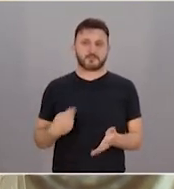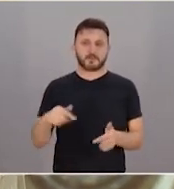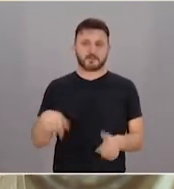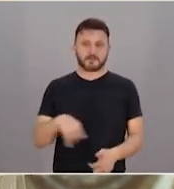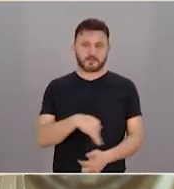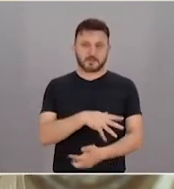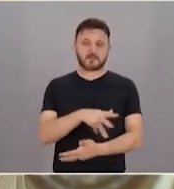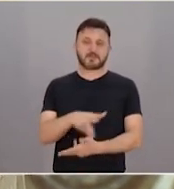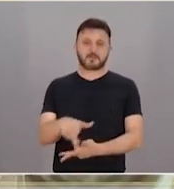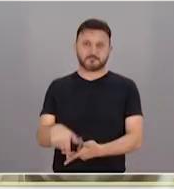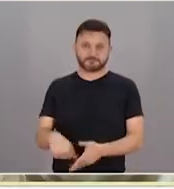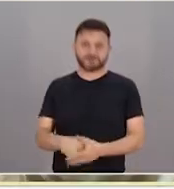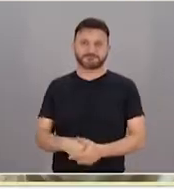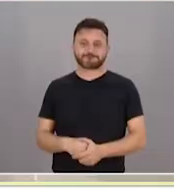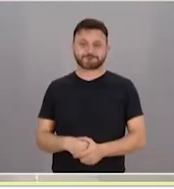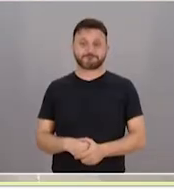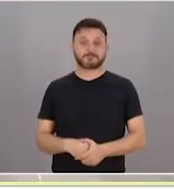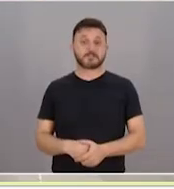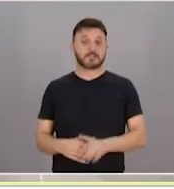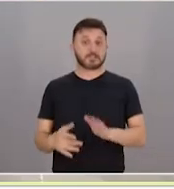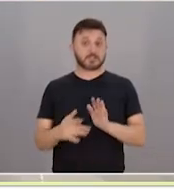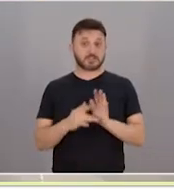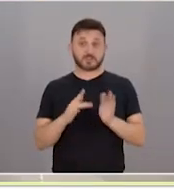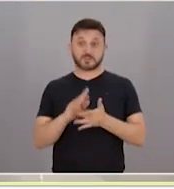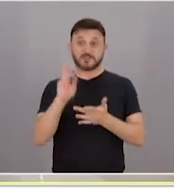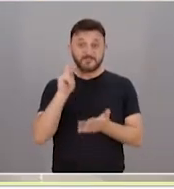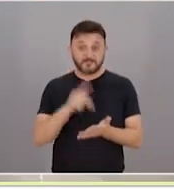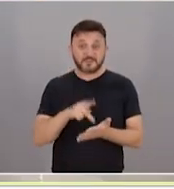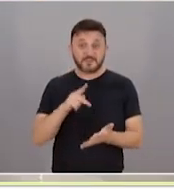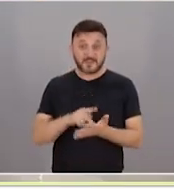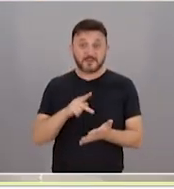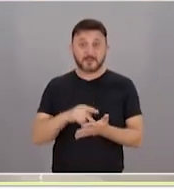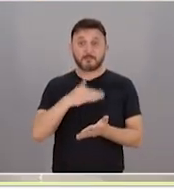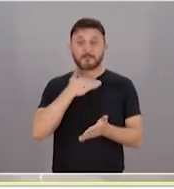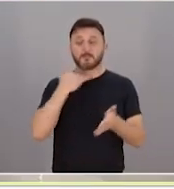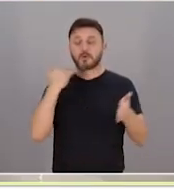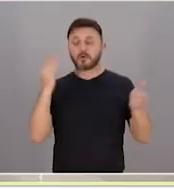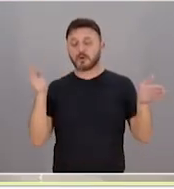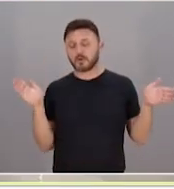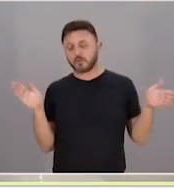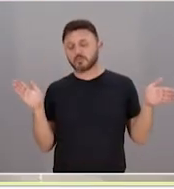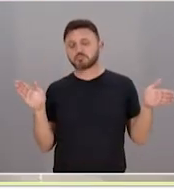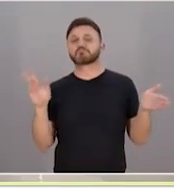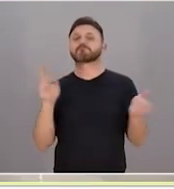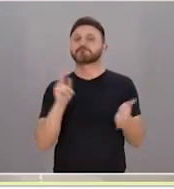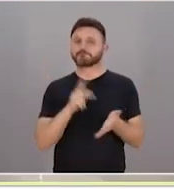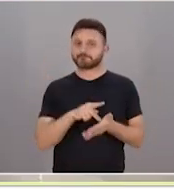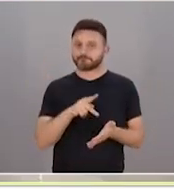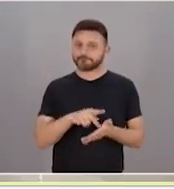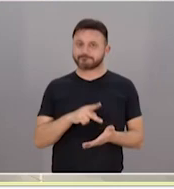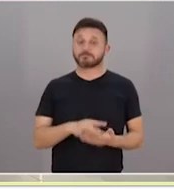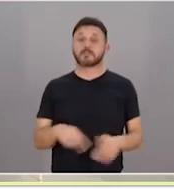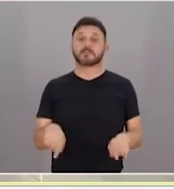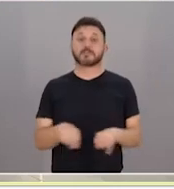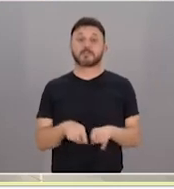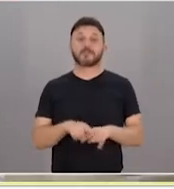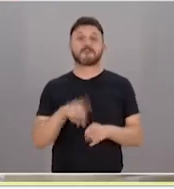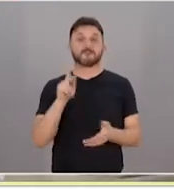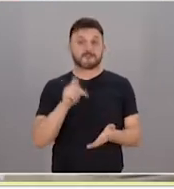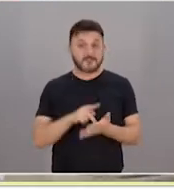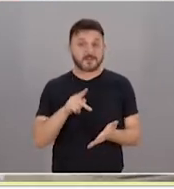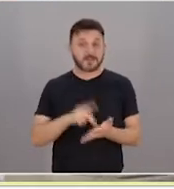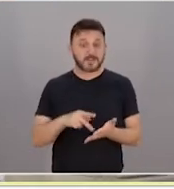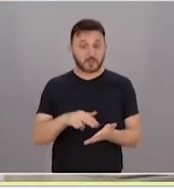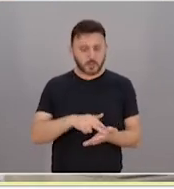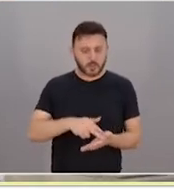Jesus verdadeiramente viveu. Verdadeiramente morreu. Verdadeiramente morreu.